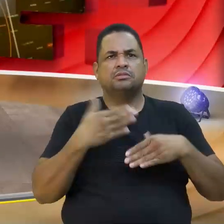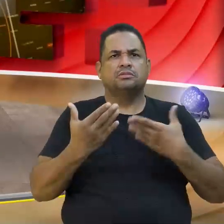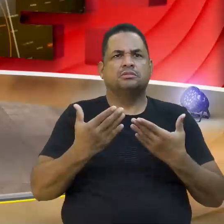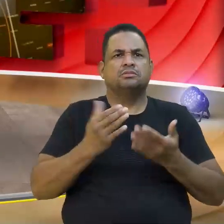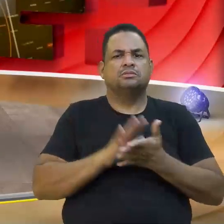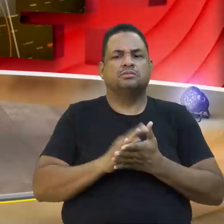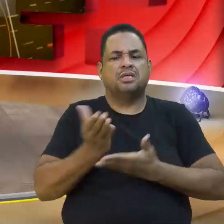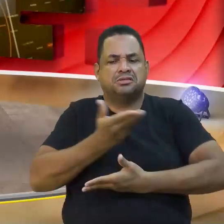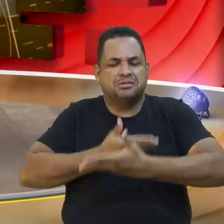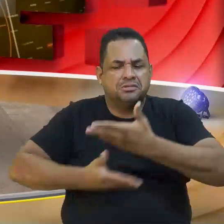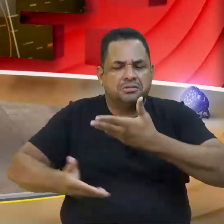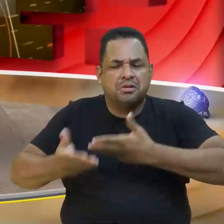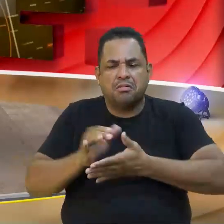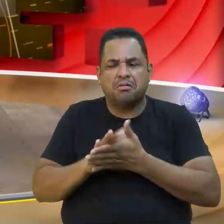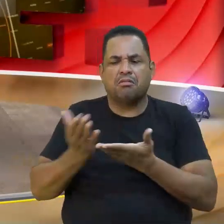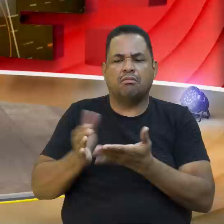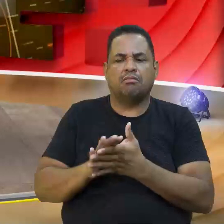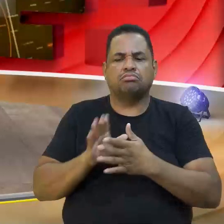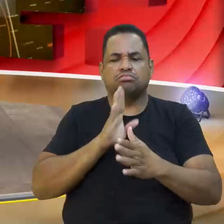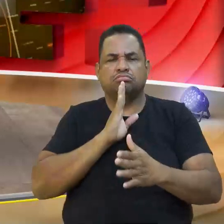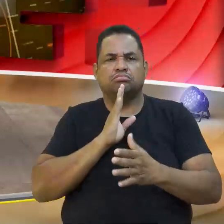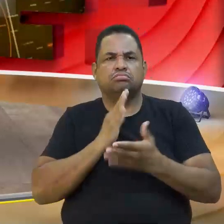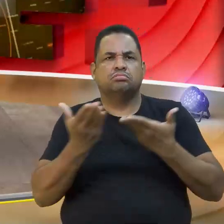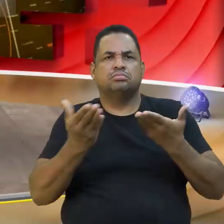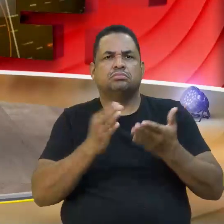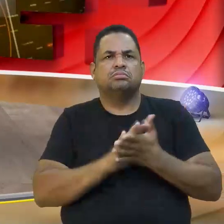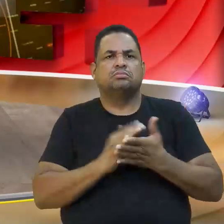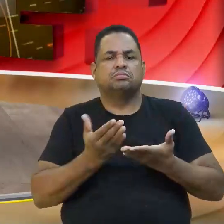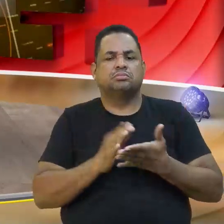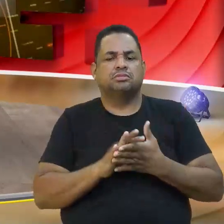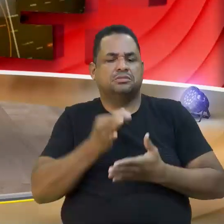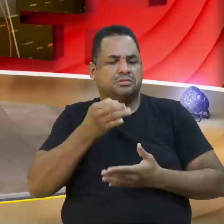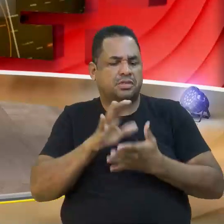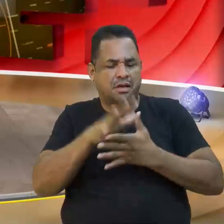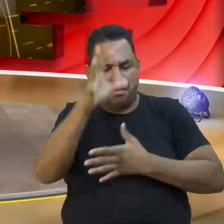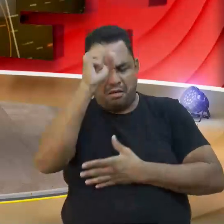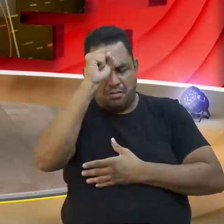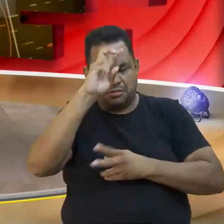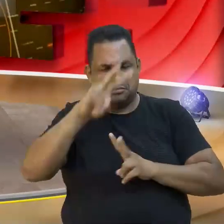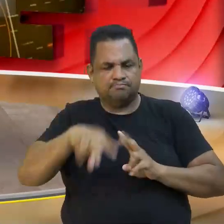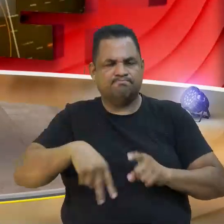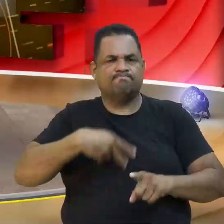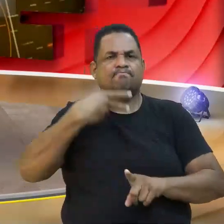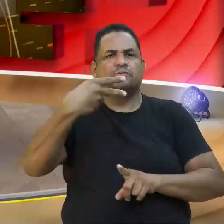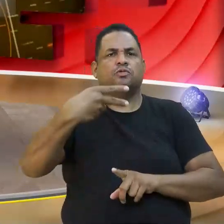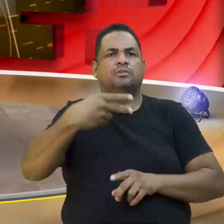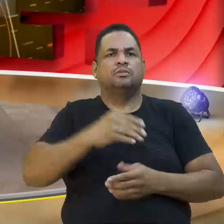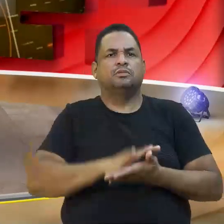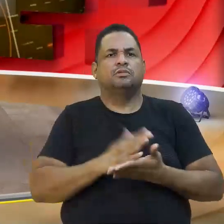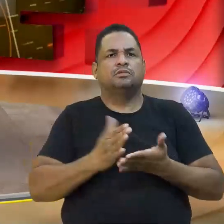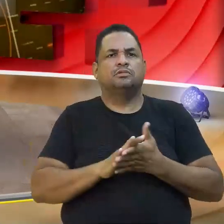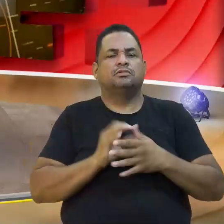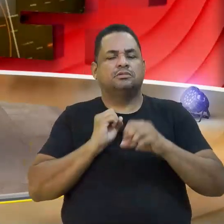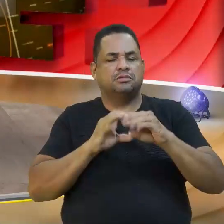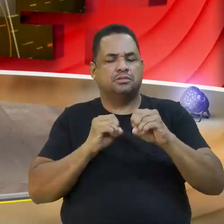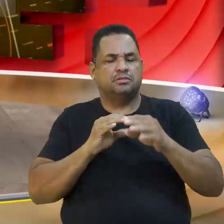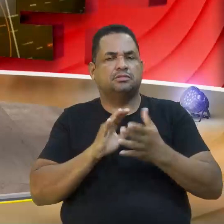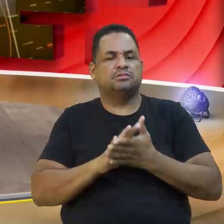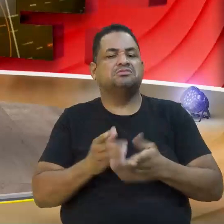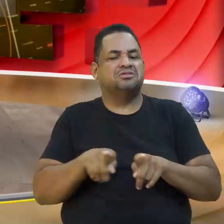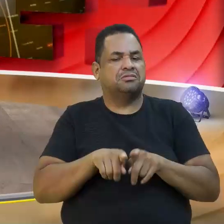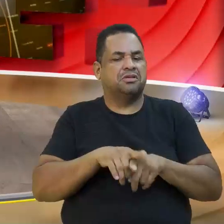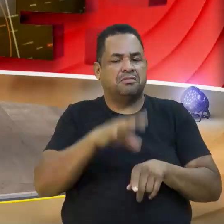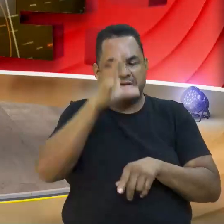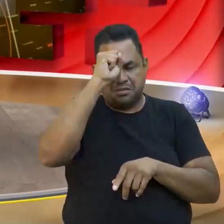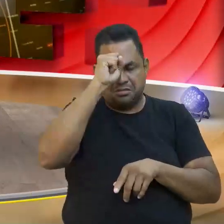essa ensinada pro colega, com certeza você está aprendendo dobrado. Imagina, então quanto mais você ensinar, mais você vai aprender. E o